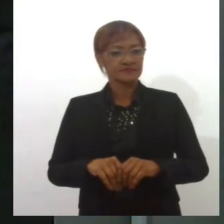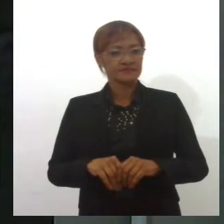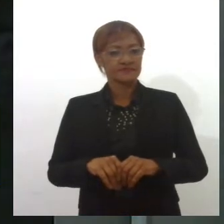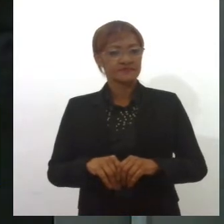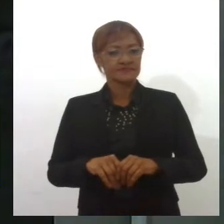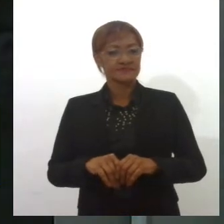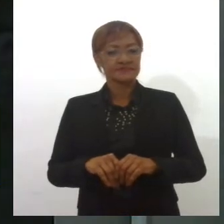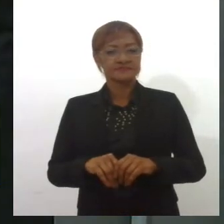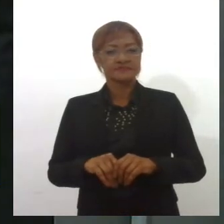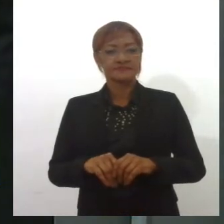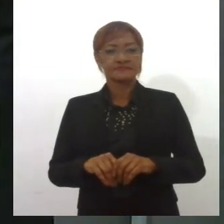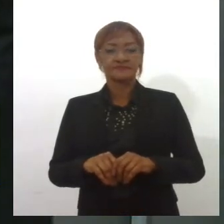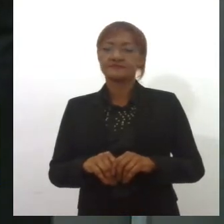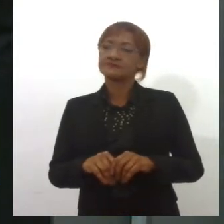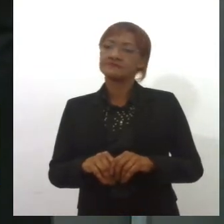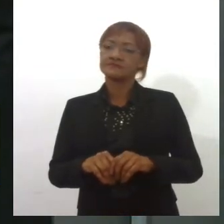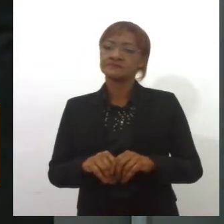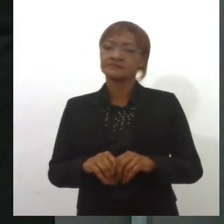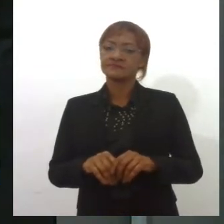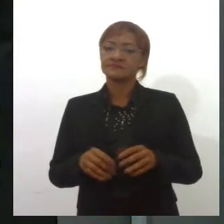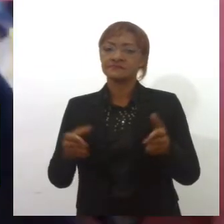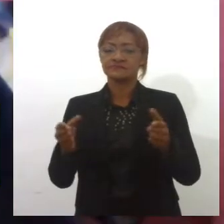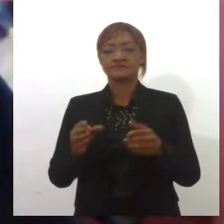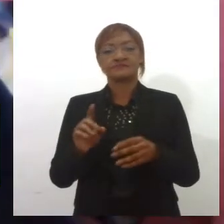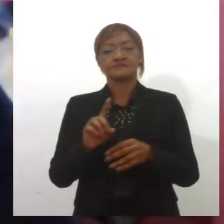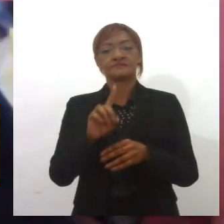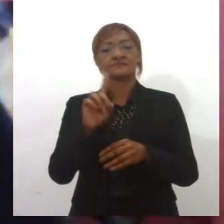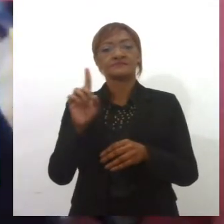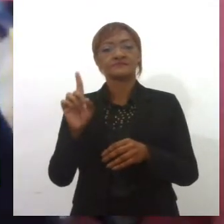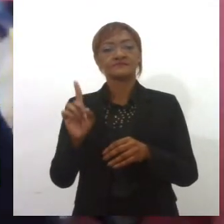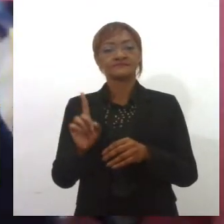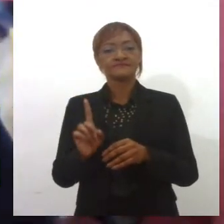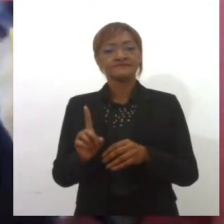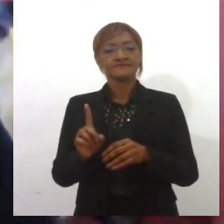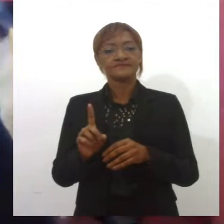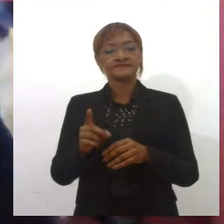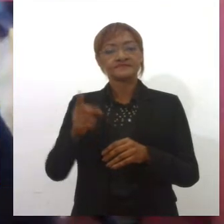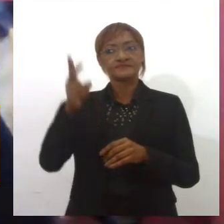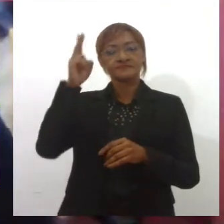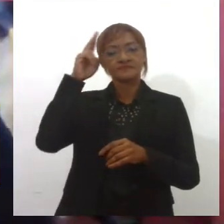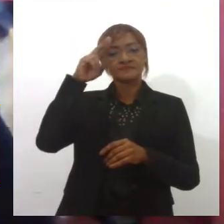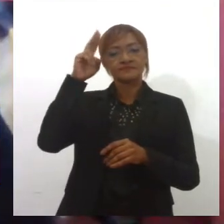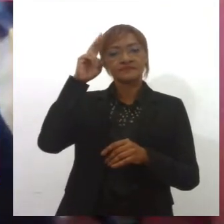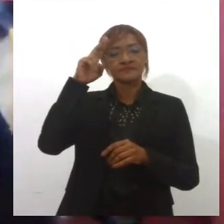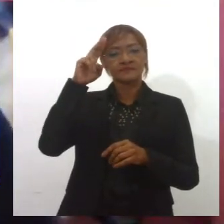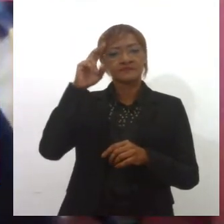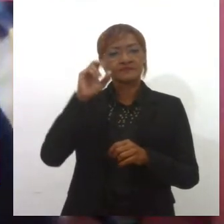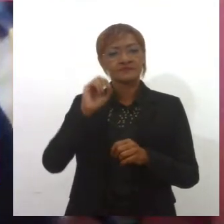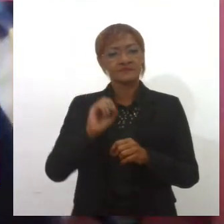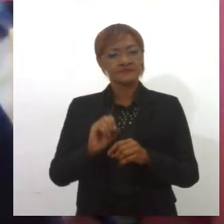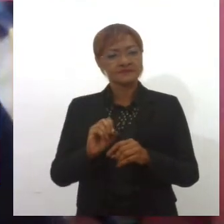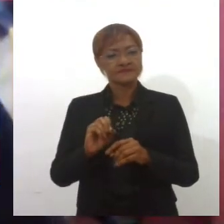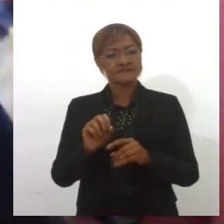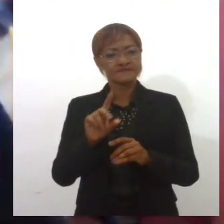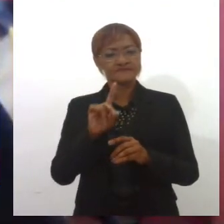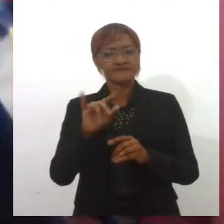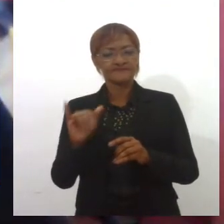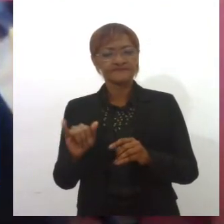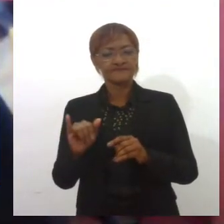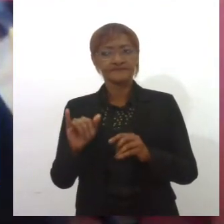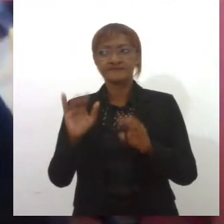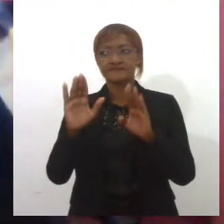É uma forma da gente celebrar a data e lembrar que, antes de mais nada, de comemorar a data, a gente também tem